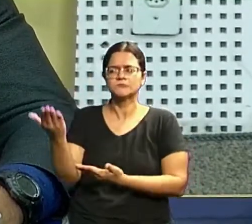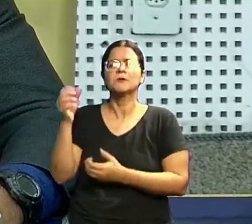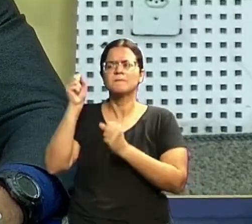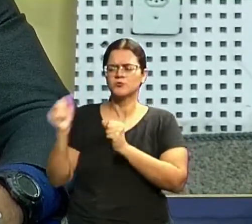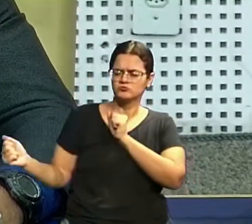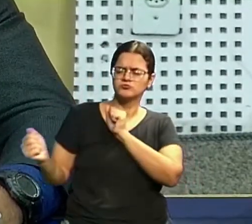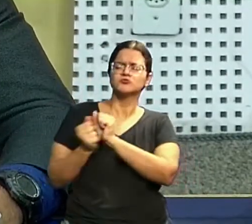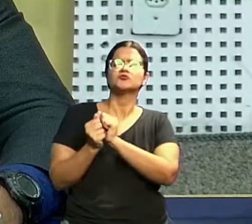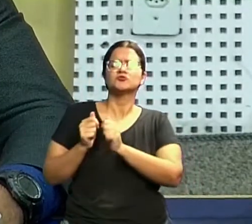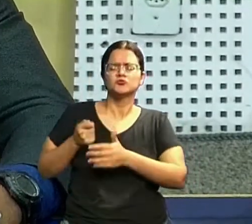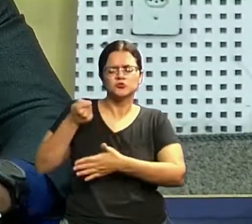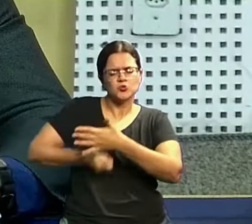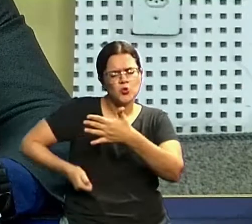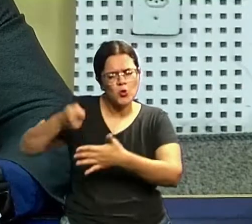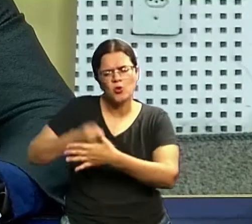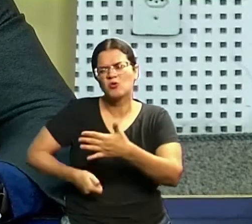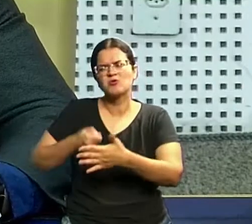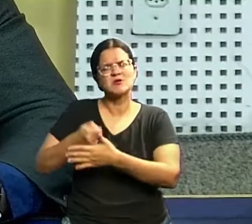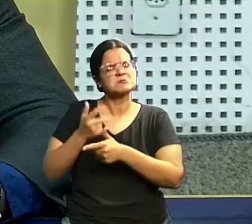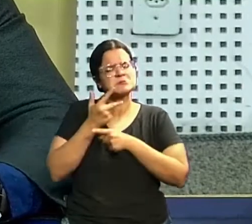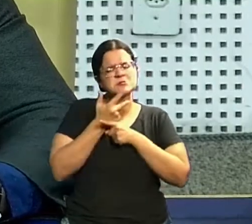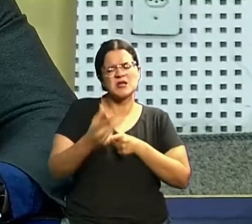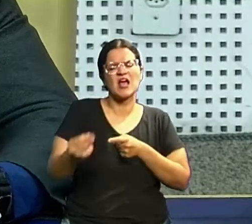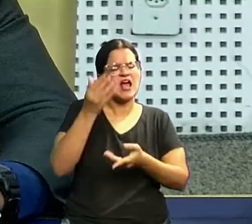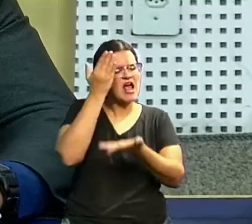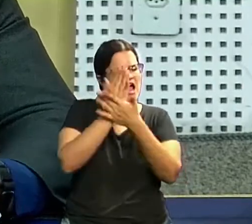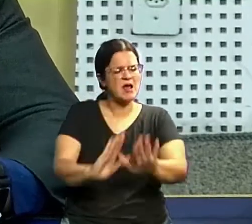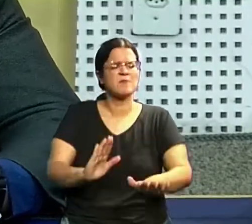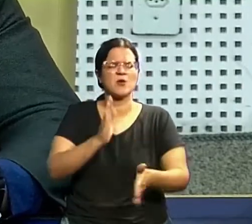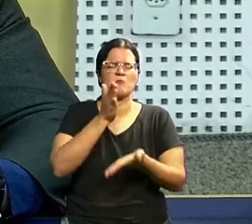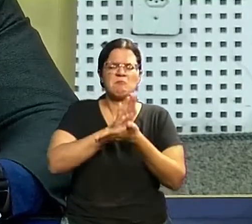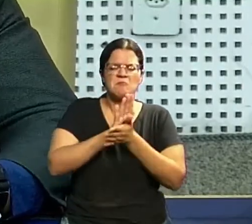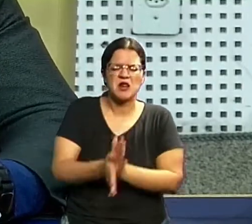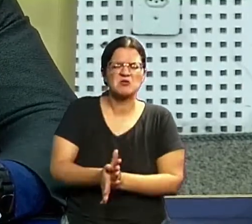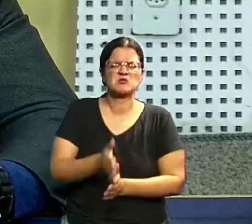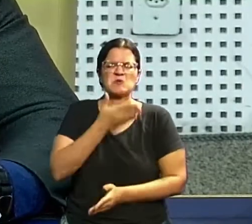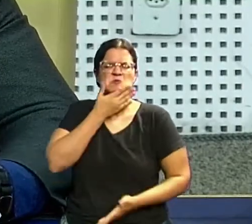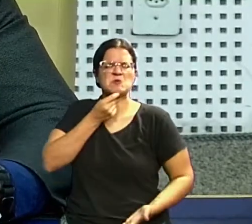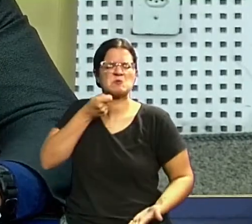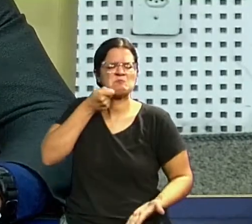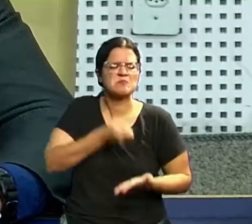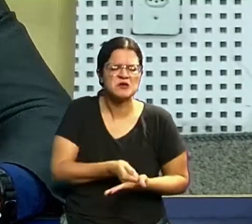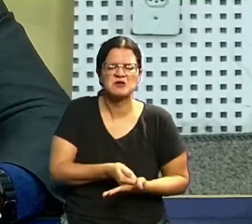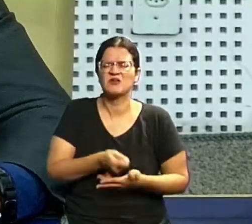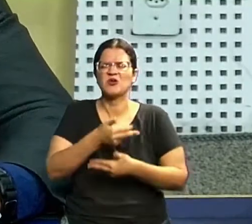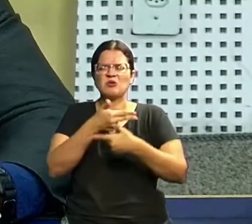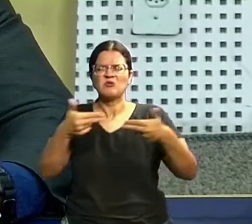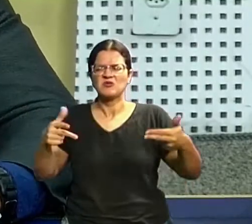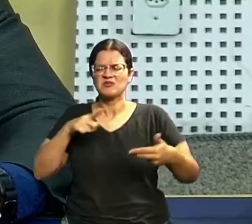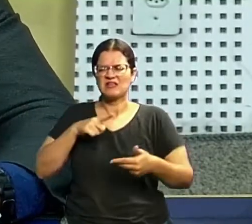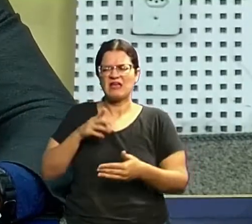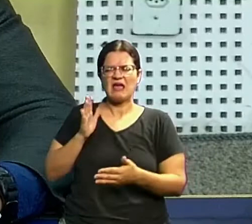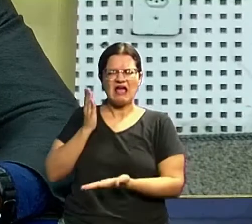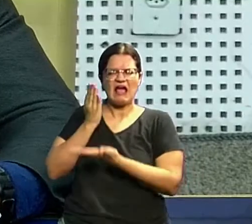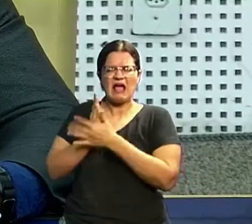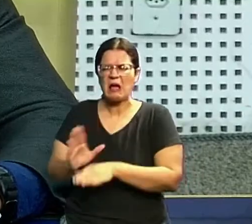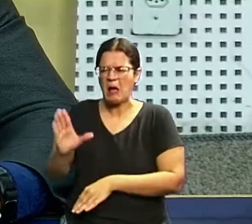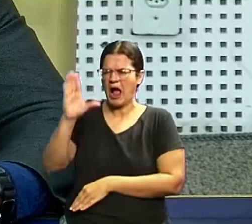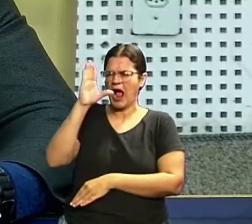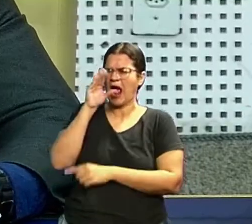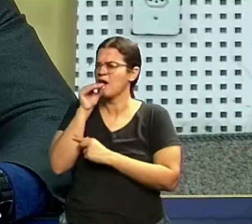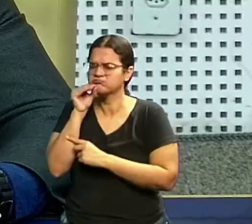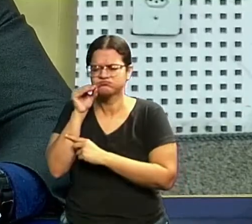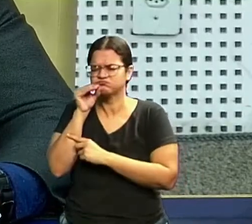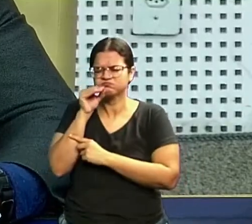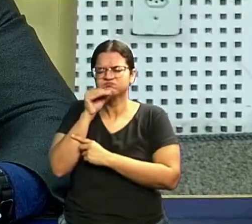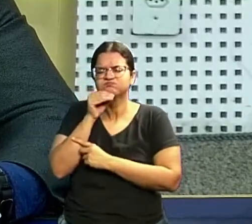para que possamos juntos vencer todo tipo de preconceito, todo tipo de machismo, essas coisas que vêm tentar frear a sua voz e a sua